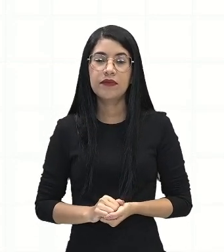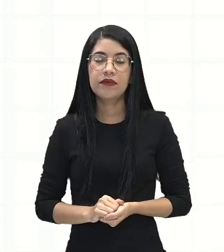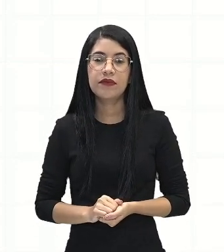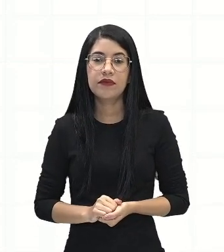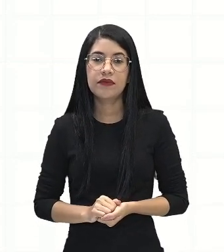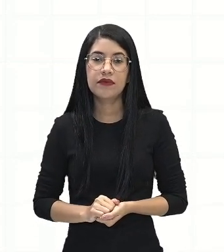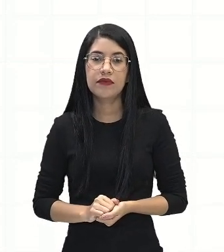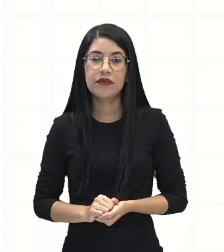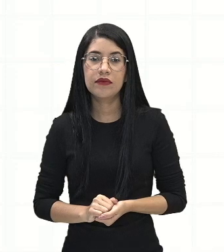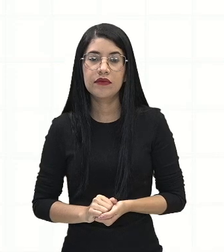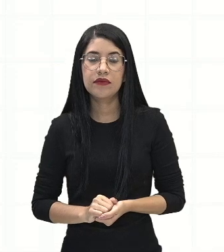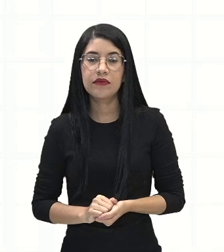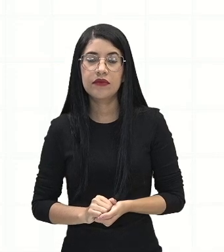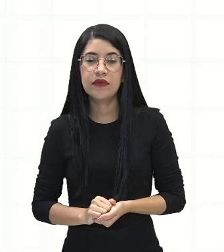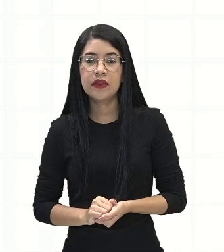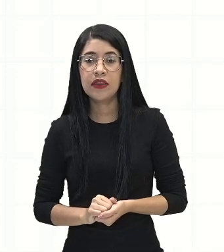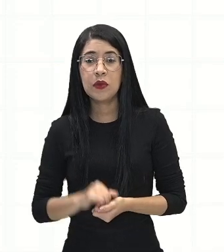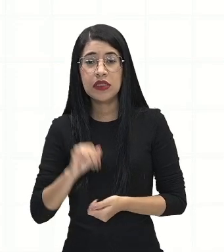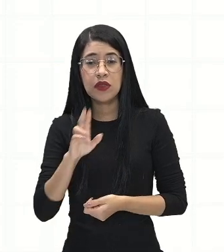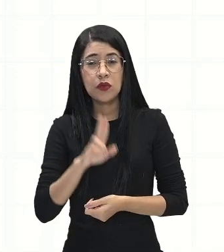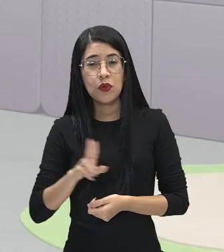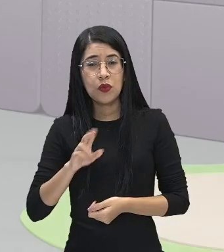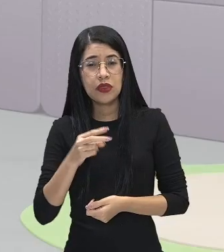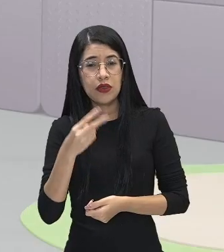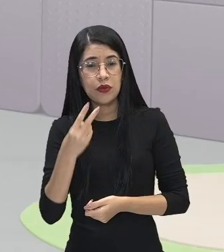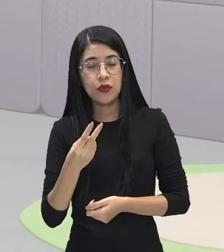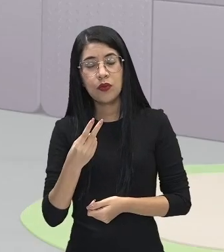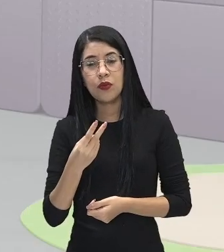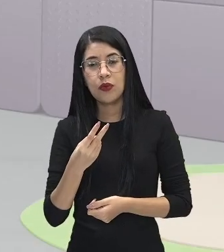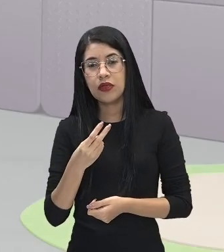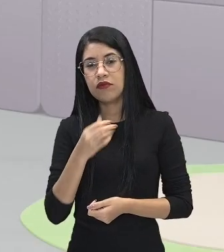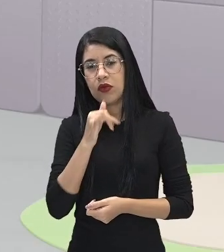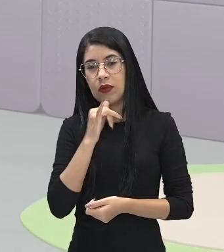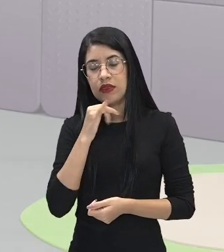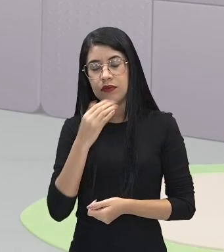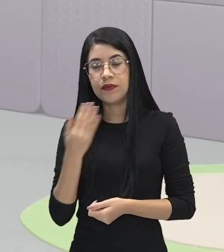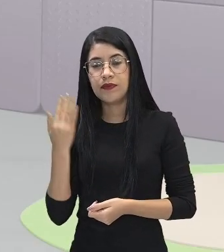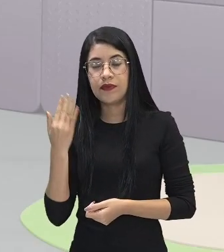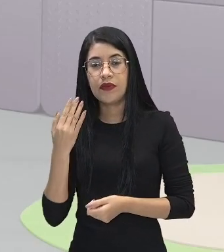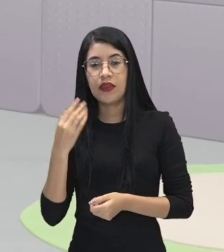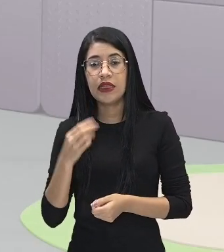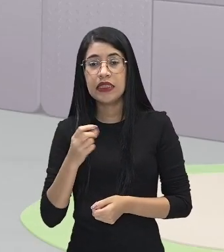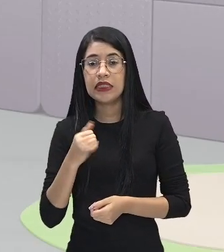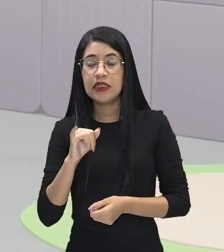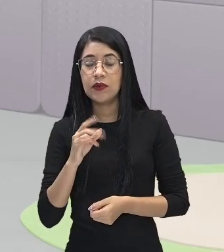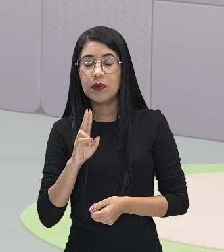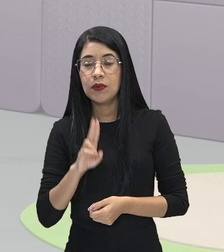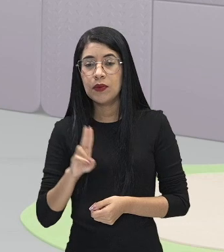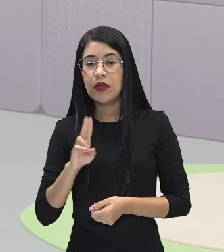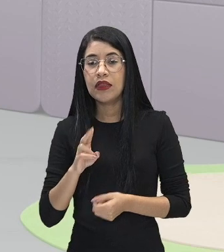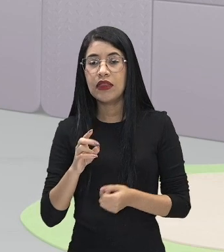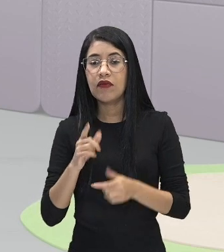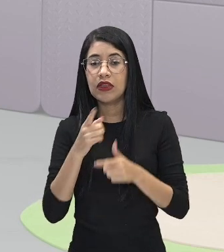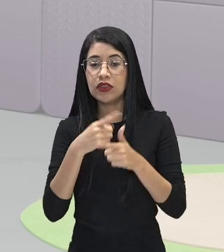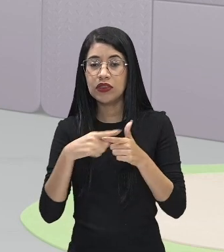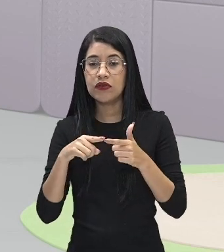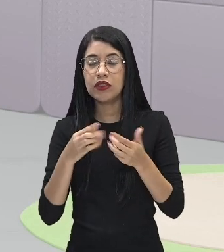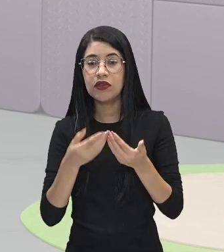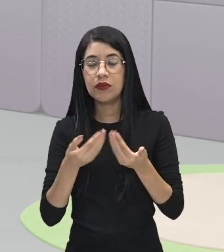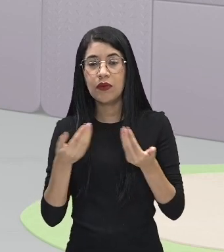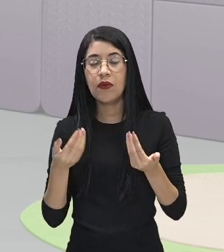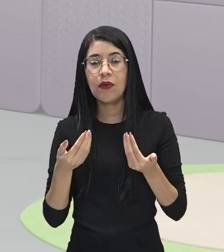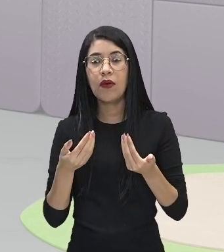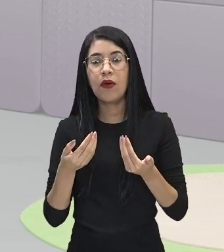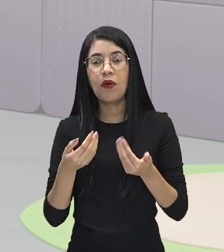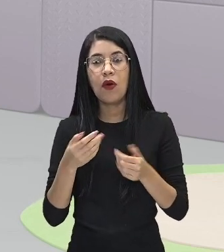tranquila. Então, quando você usa duas roldanas aí, como no exemplo que nós citamos, né? Você divide, você distribui o peso